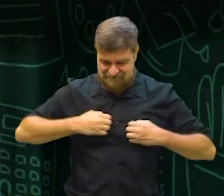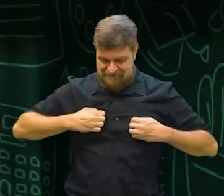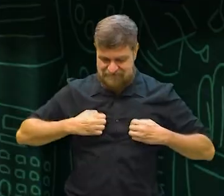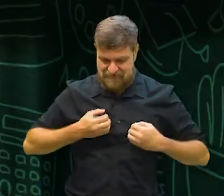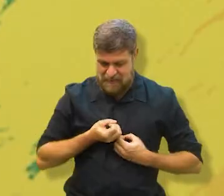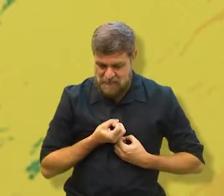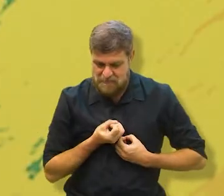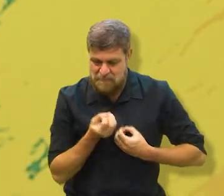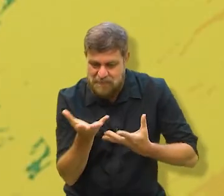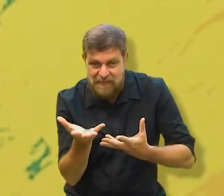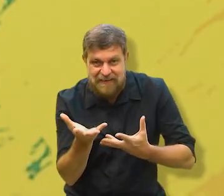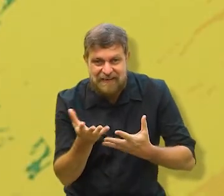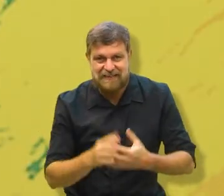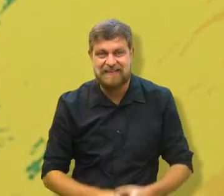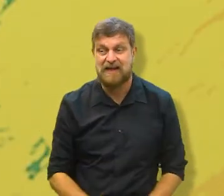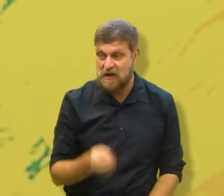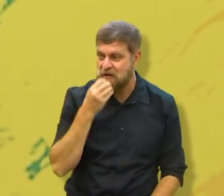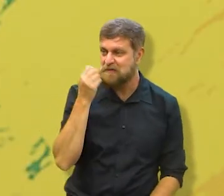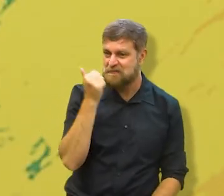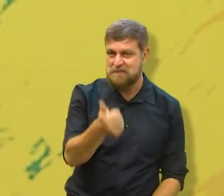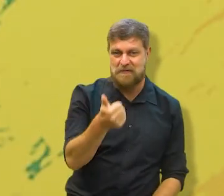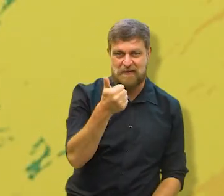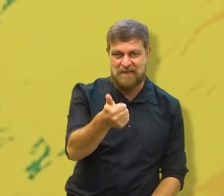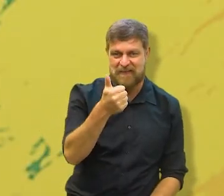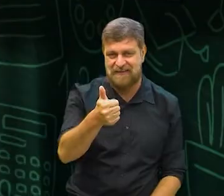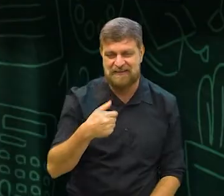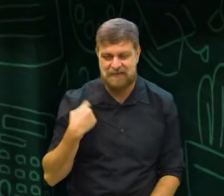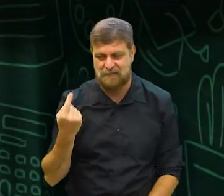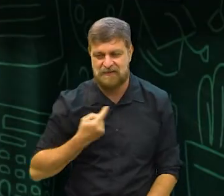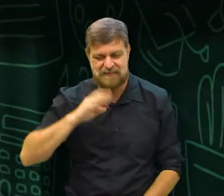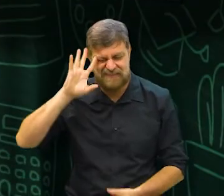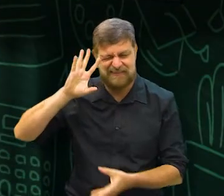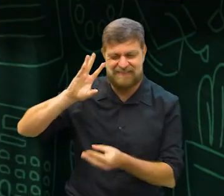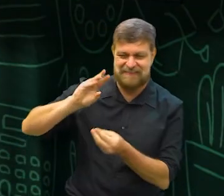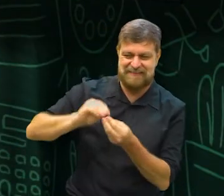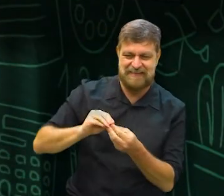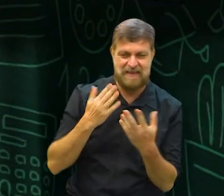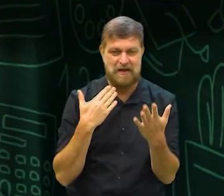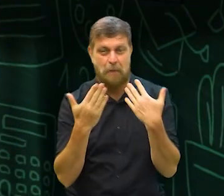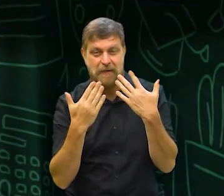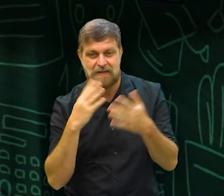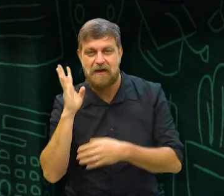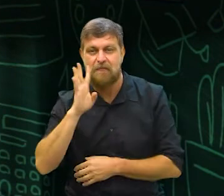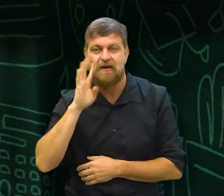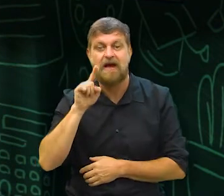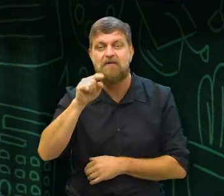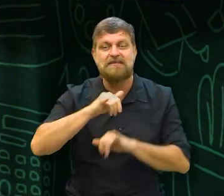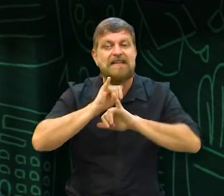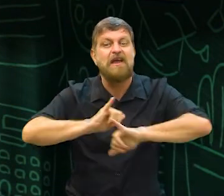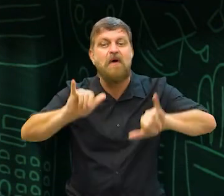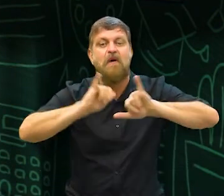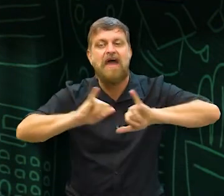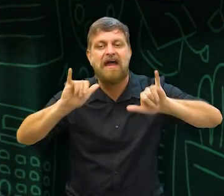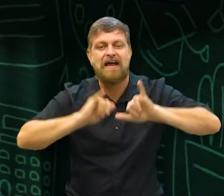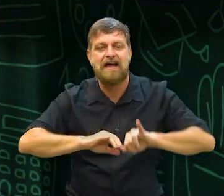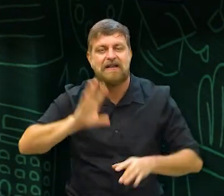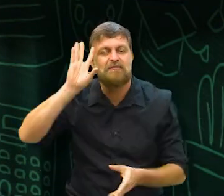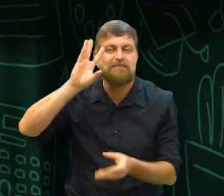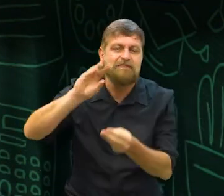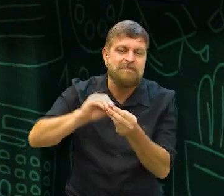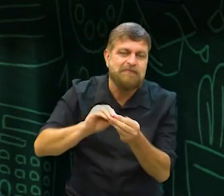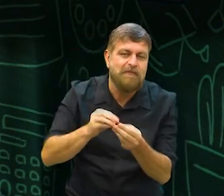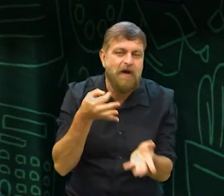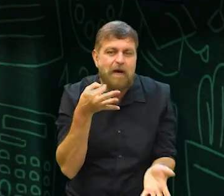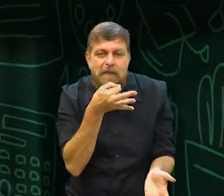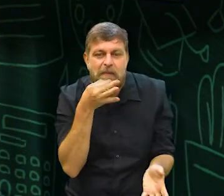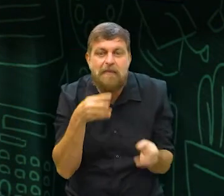fora. Boa, boa, Edgar. Então, para a gente finalizar aqui o nosso bate-papo, muito legal, o seu recado final aí para o pessoal, alguma coisa que